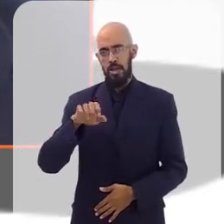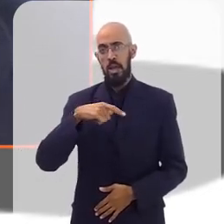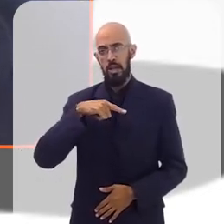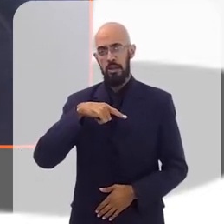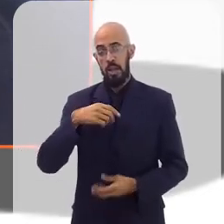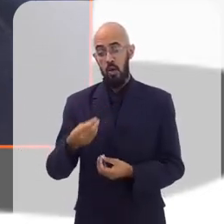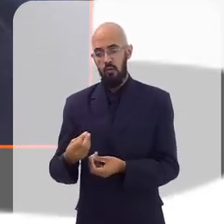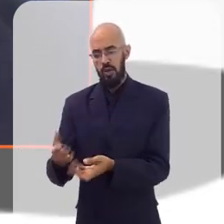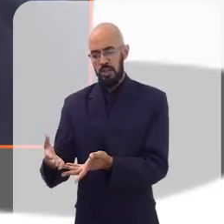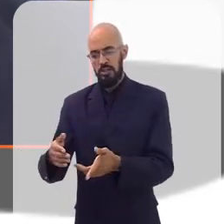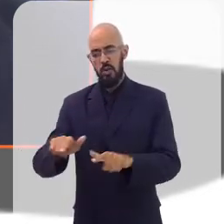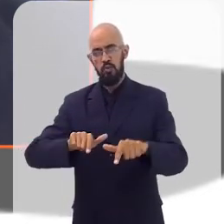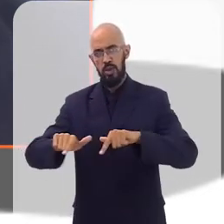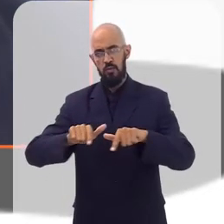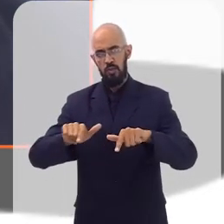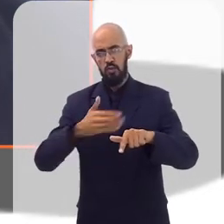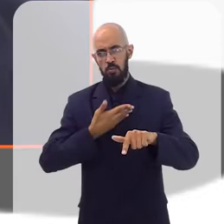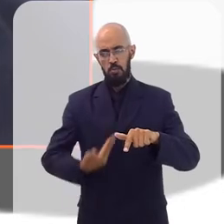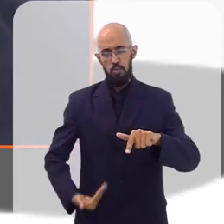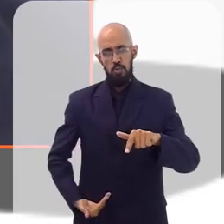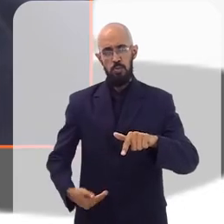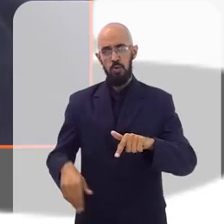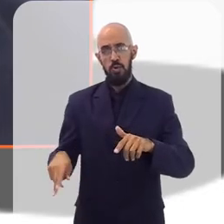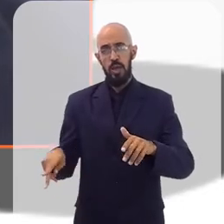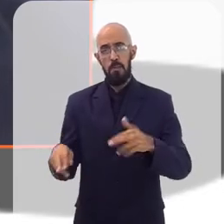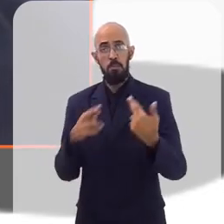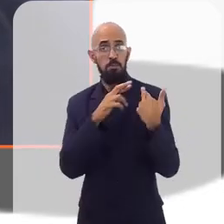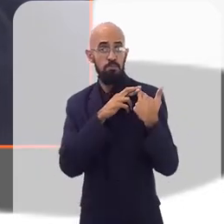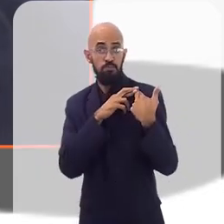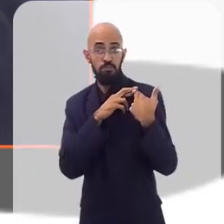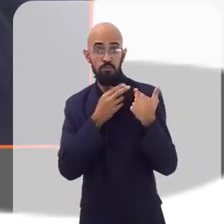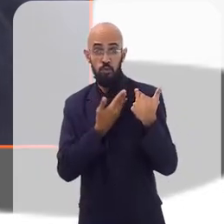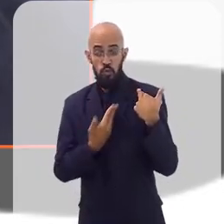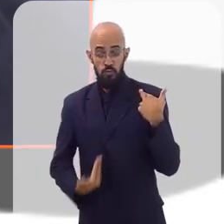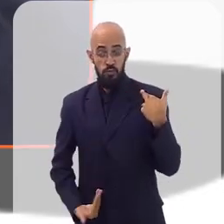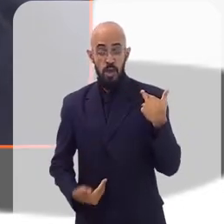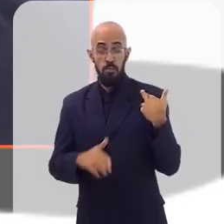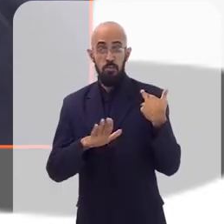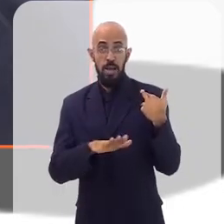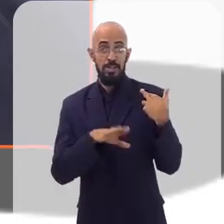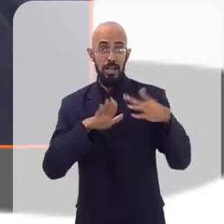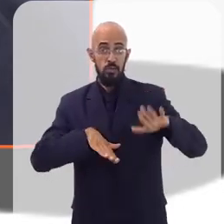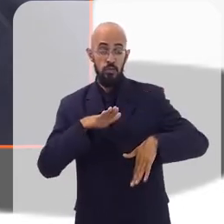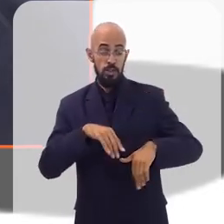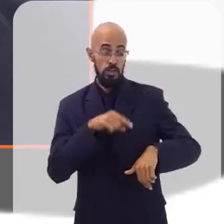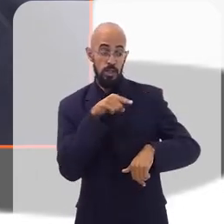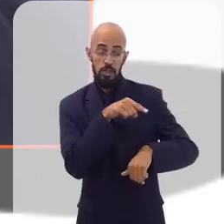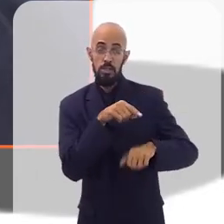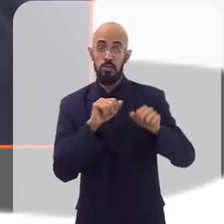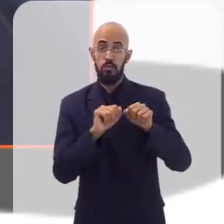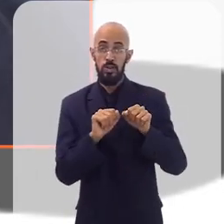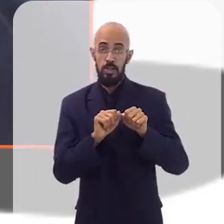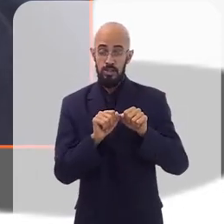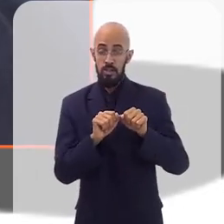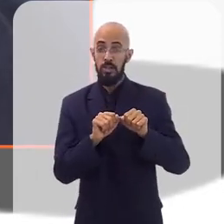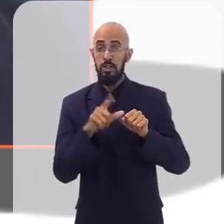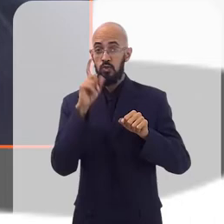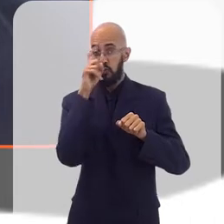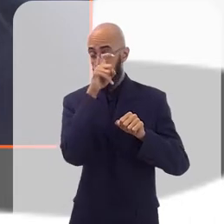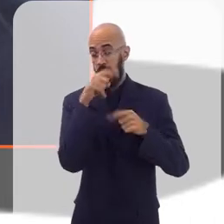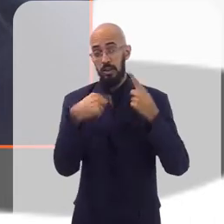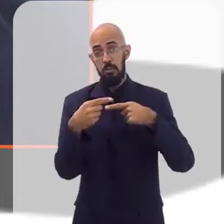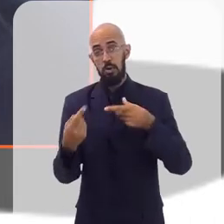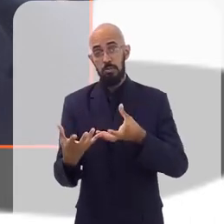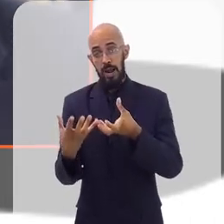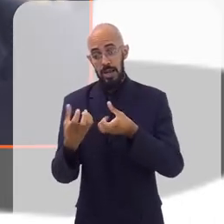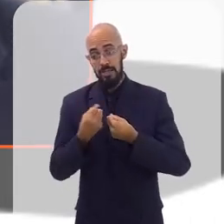serviço público O poder público deveria prestar Eles prestam e muitas as vezes eles têm dificuldade